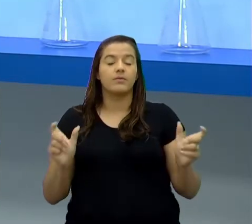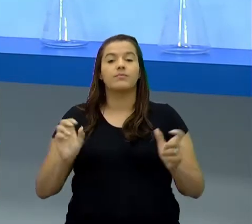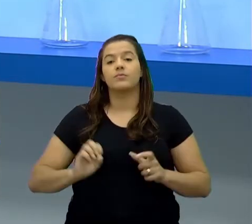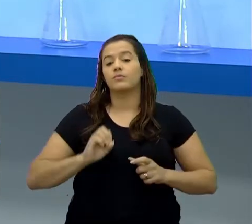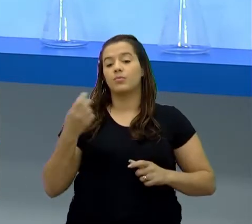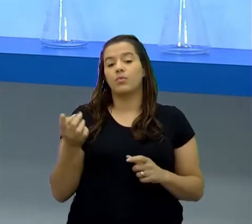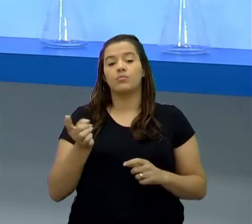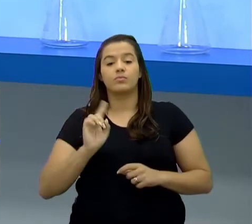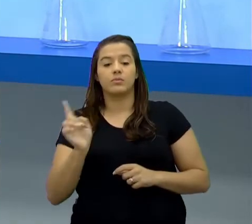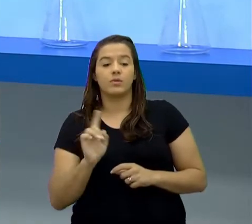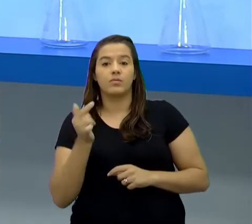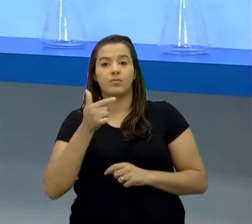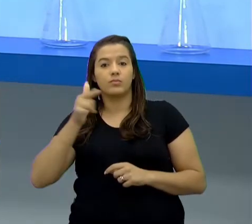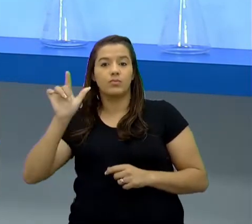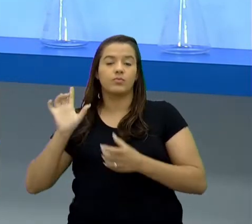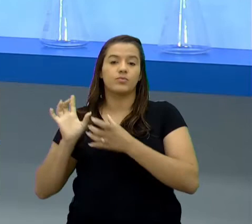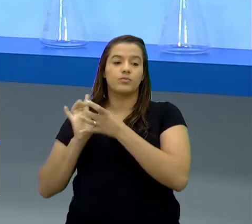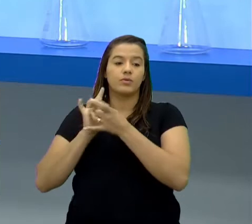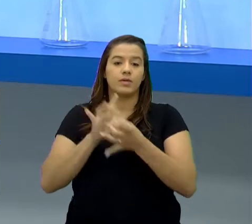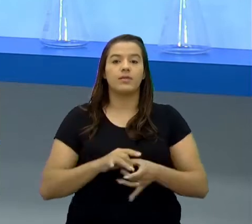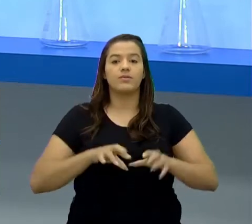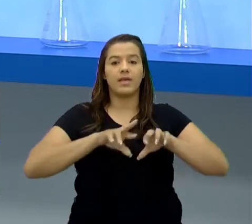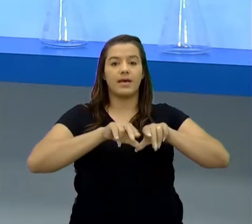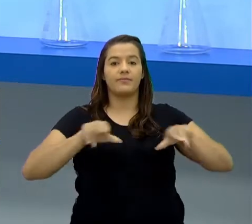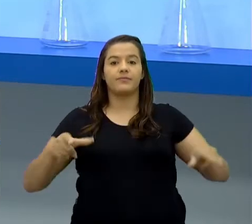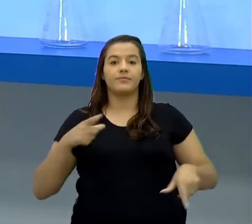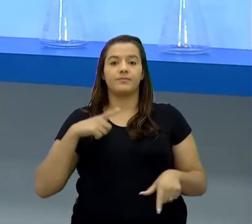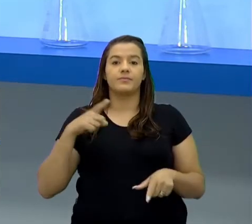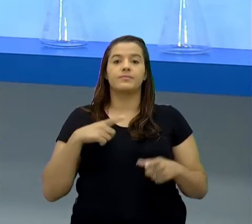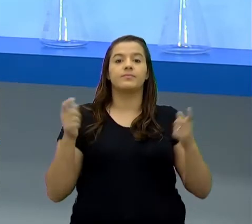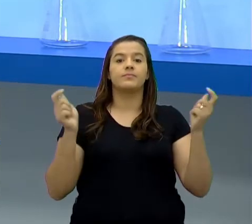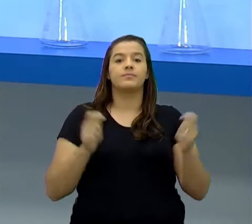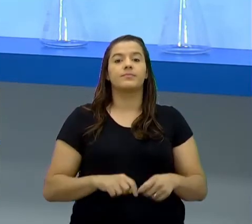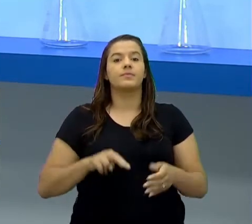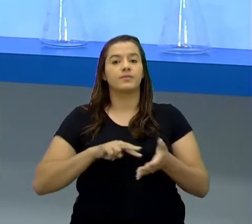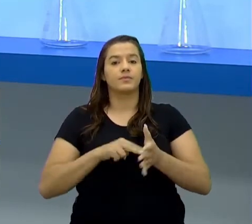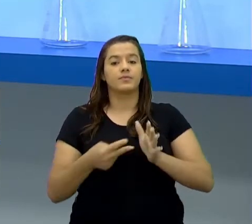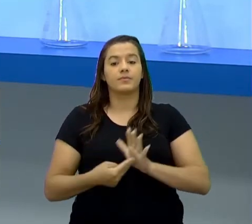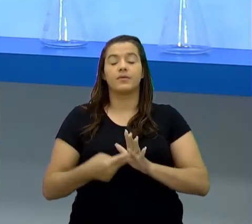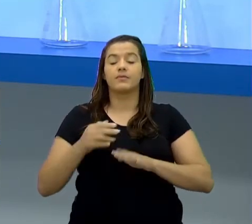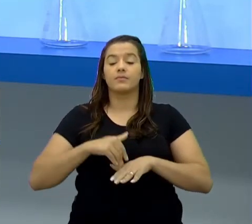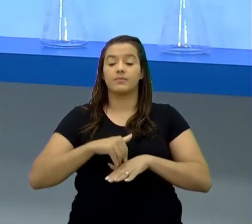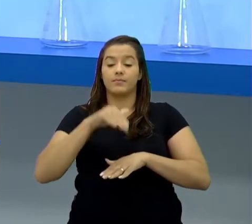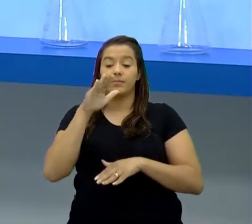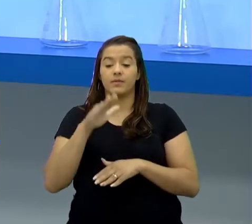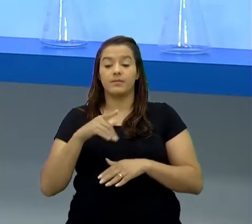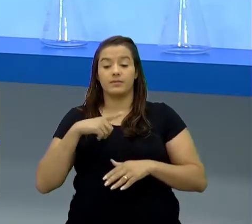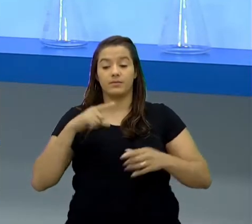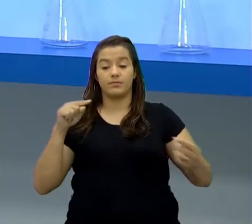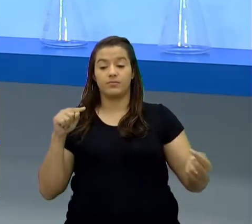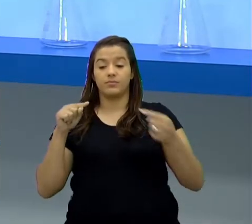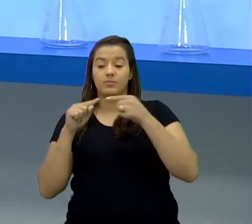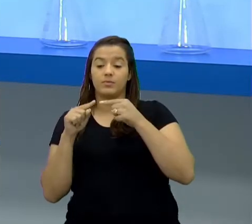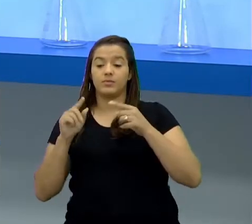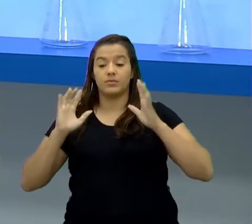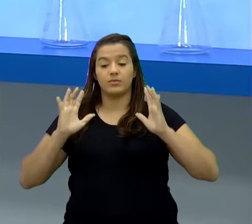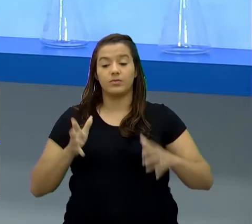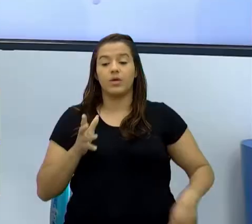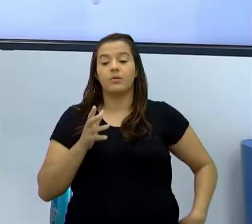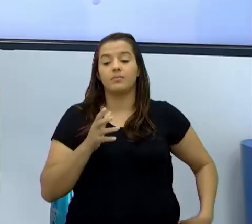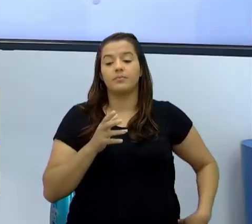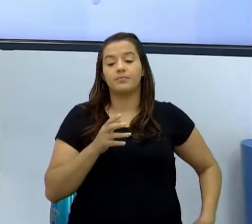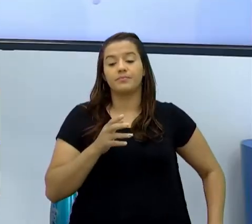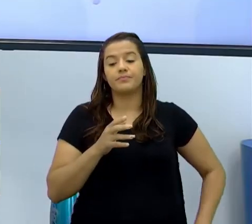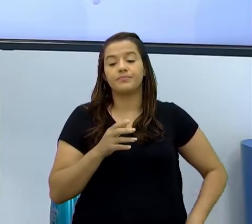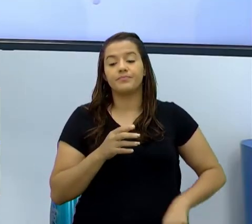ou contexto mais sobre signo e significado. Também tem isso, associei já nesse contexto. Porque